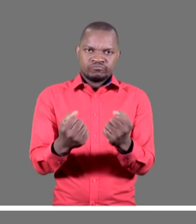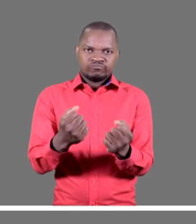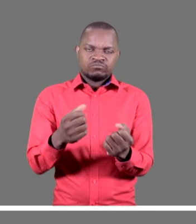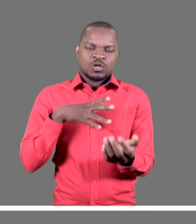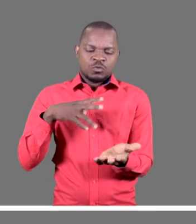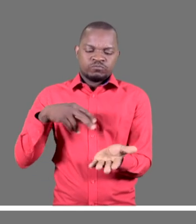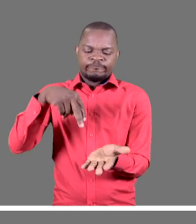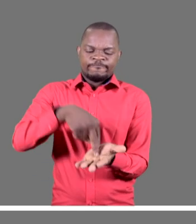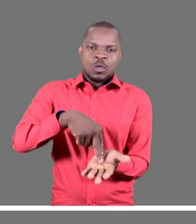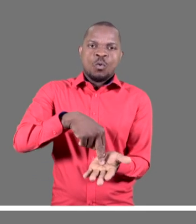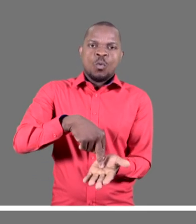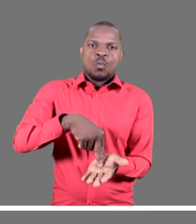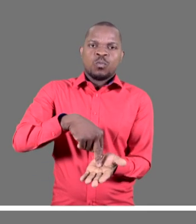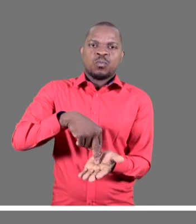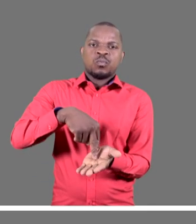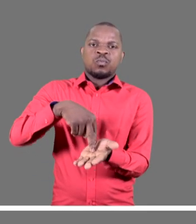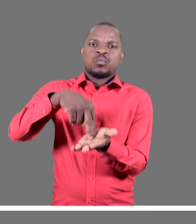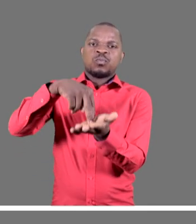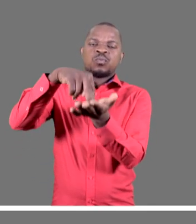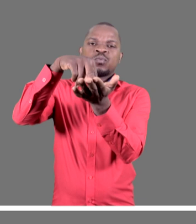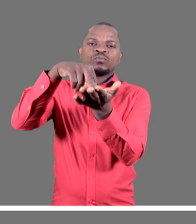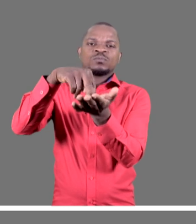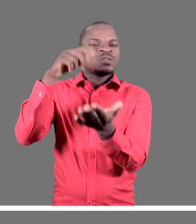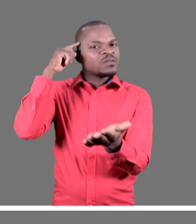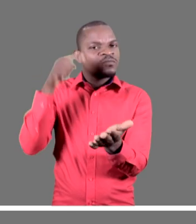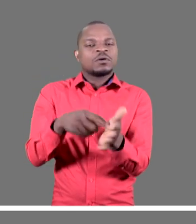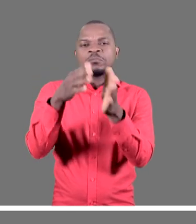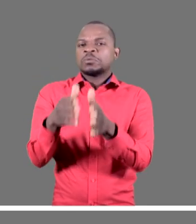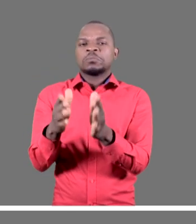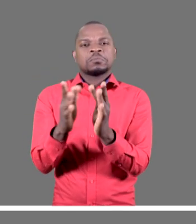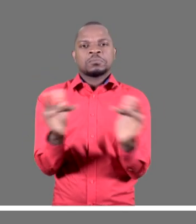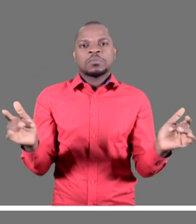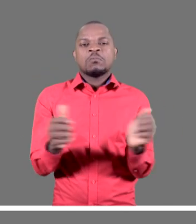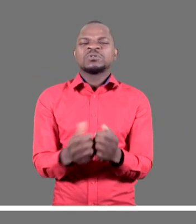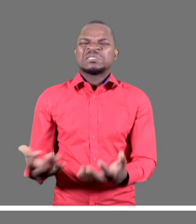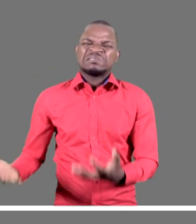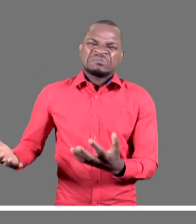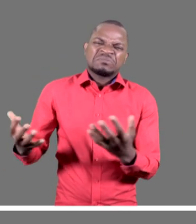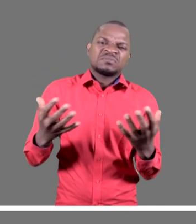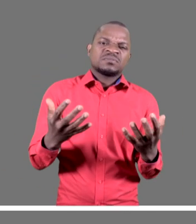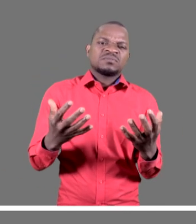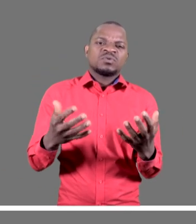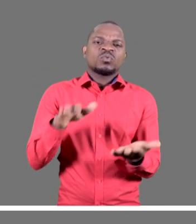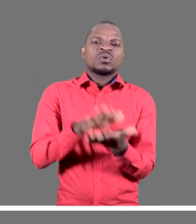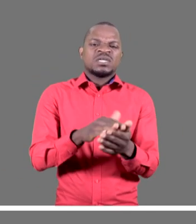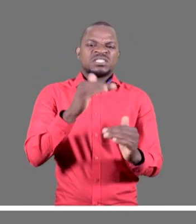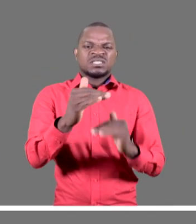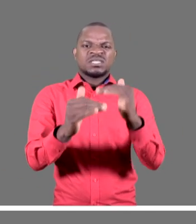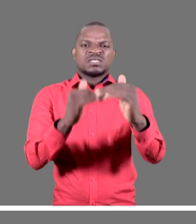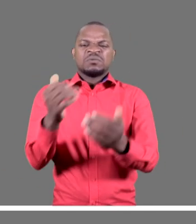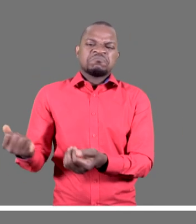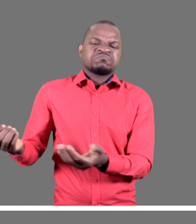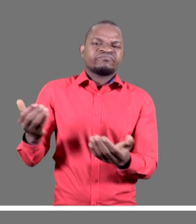que possa levar o passageiro de forma correta e cómoda e não ser carregado nas escadas.